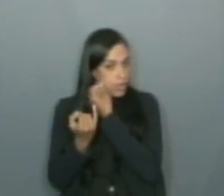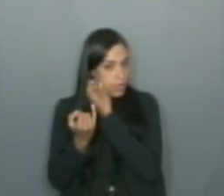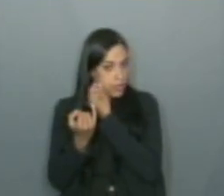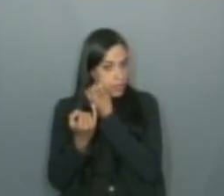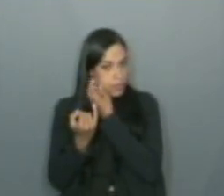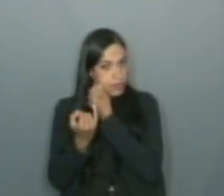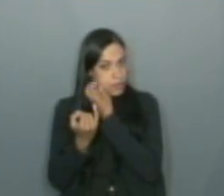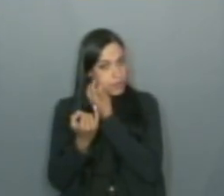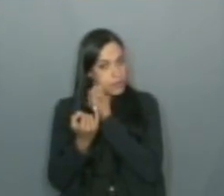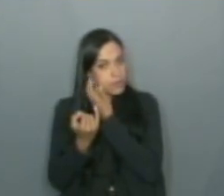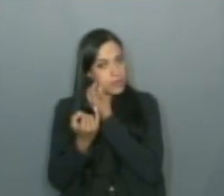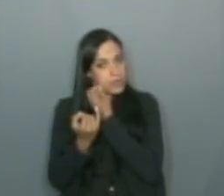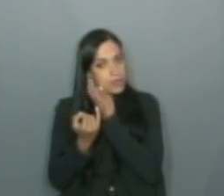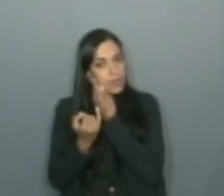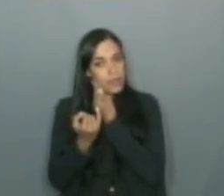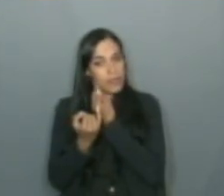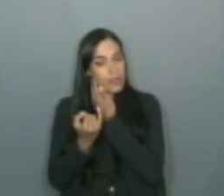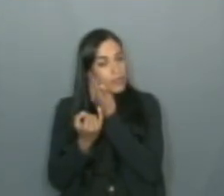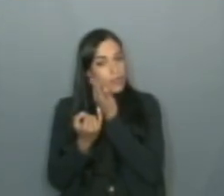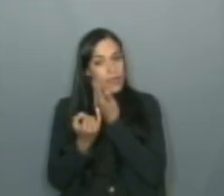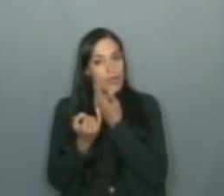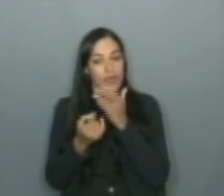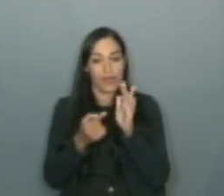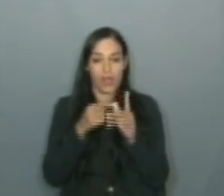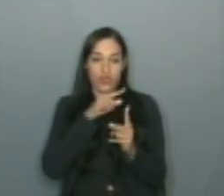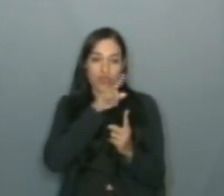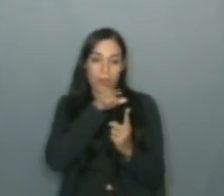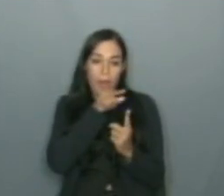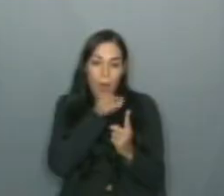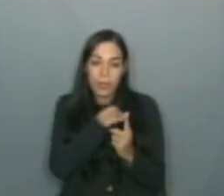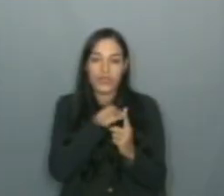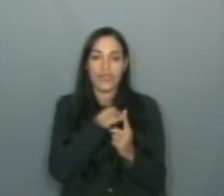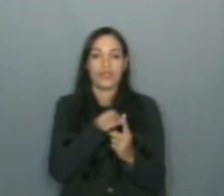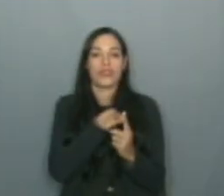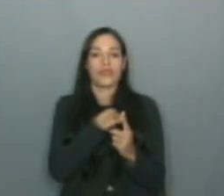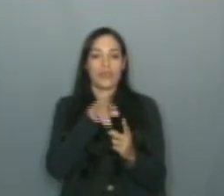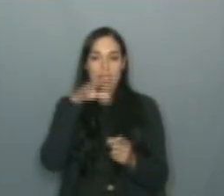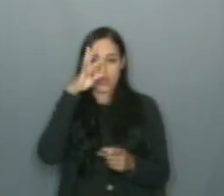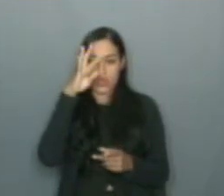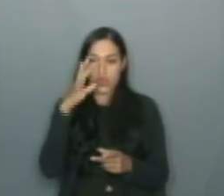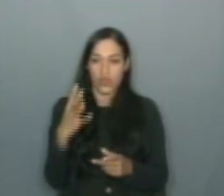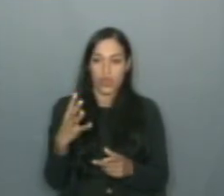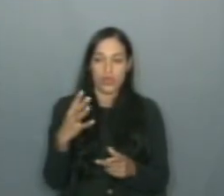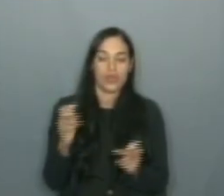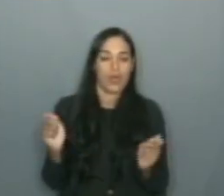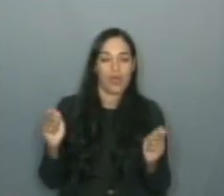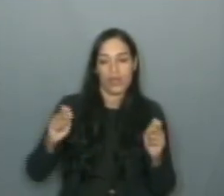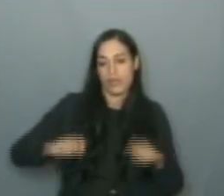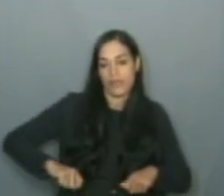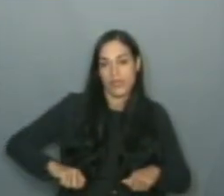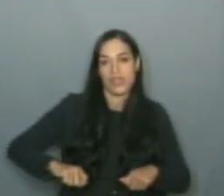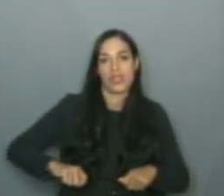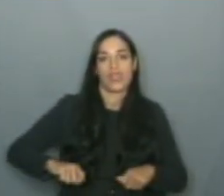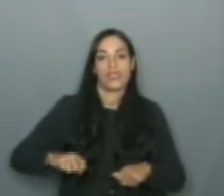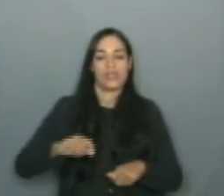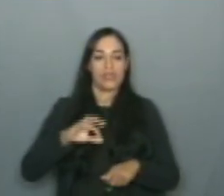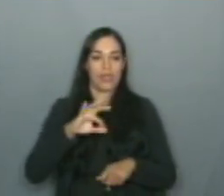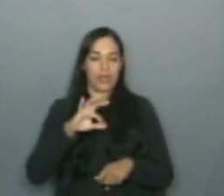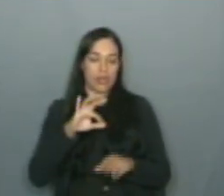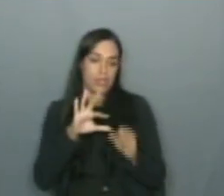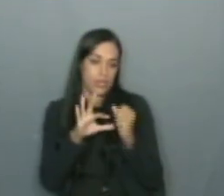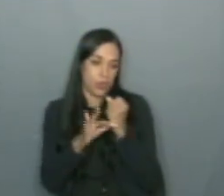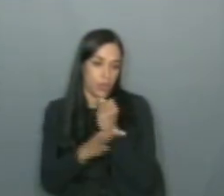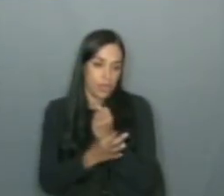fato vai trazer de forma objetiva a solução, a eficiência naquilo que envolve a